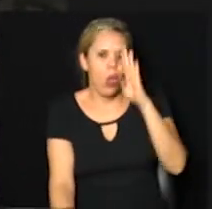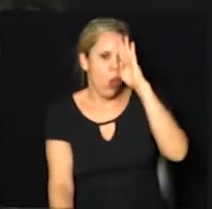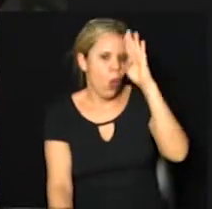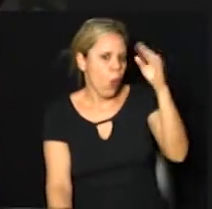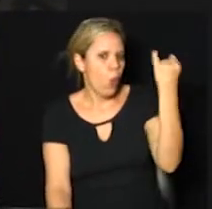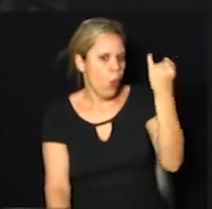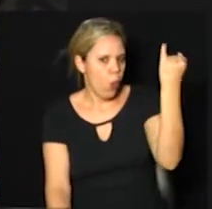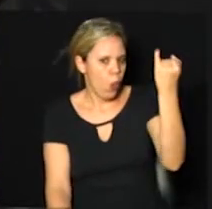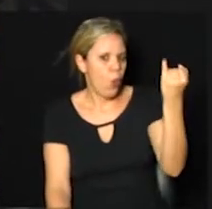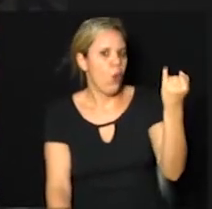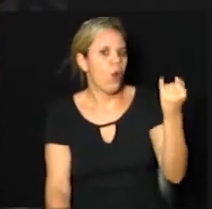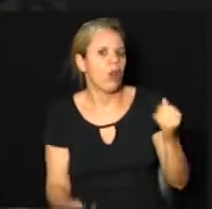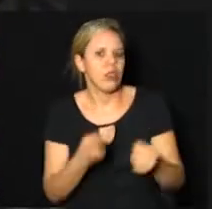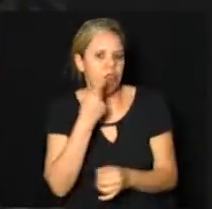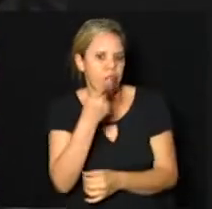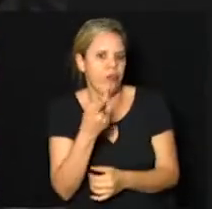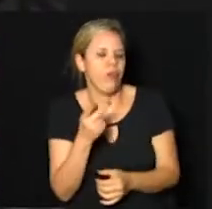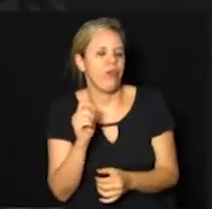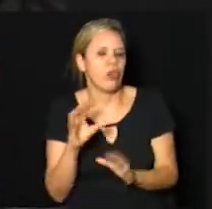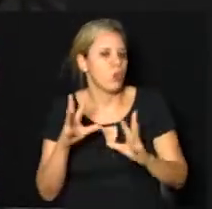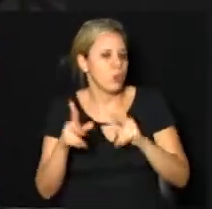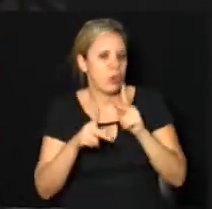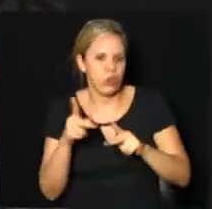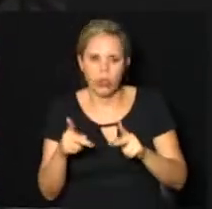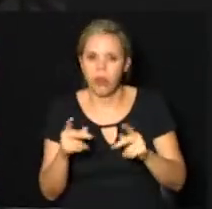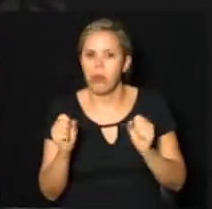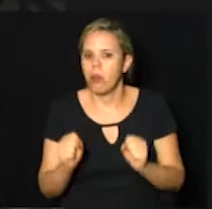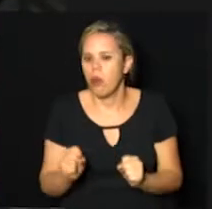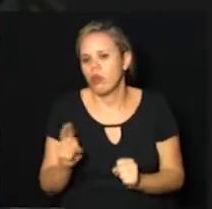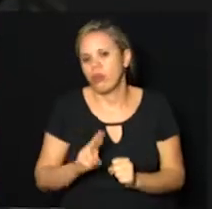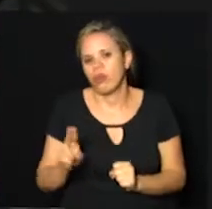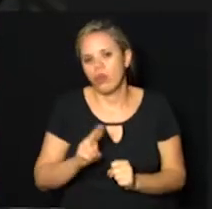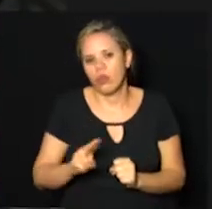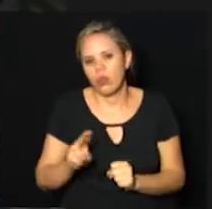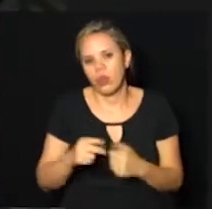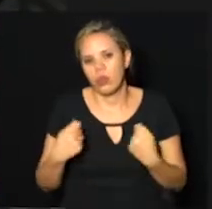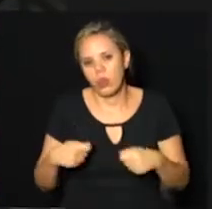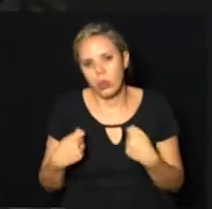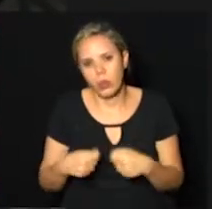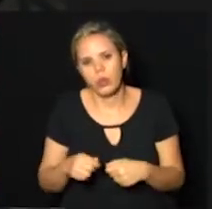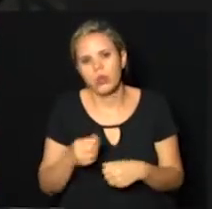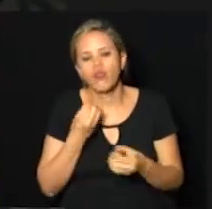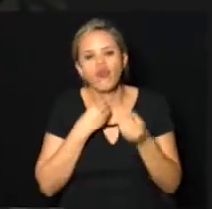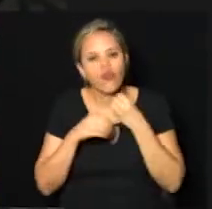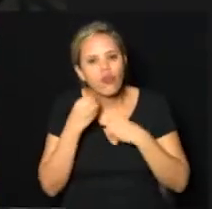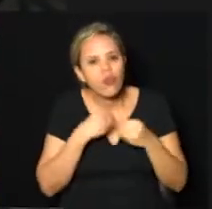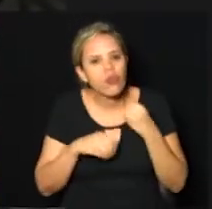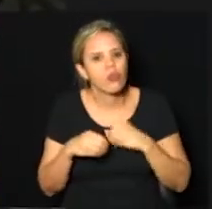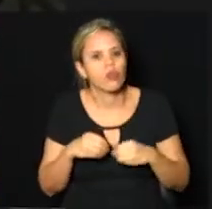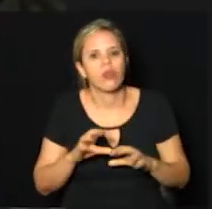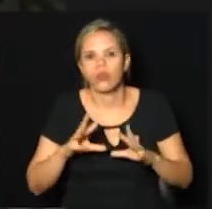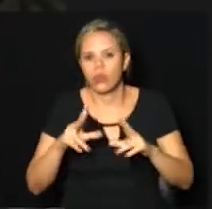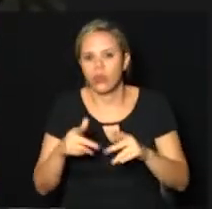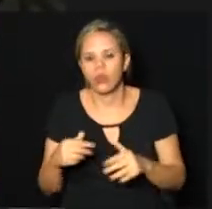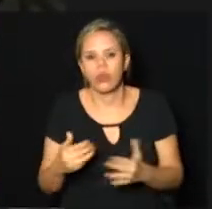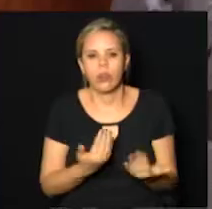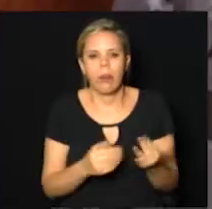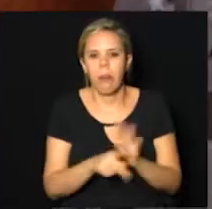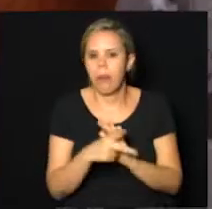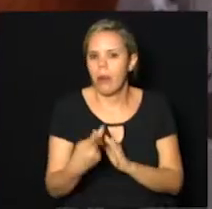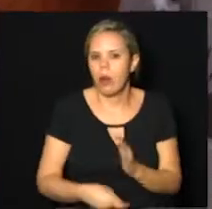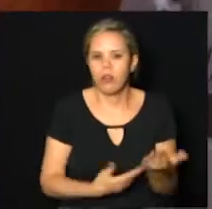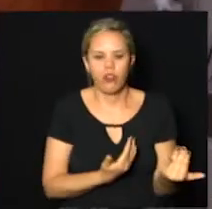e o importante é deixar claro que não é todo mundo que pode usar ou deve usar o hormônio. O hormônio não é tônico da